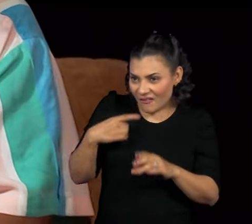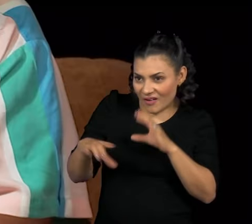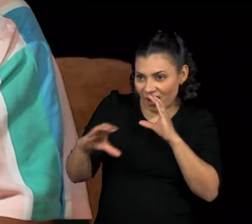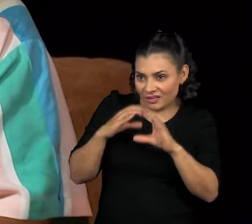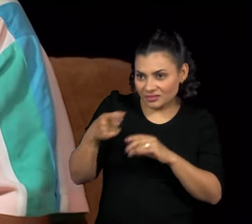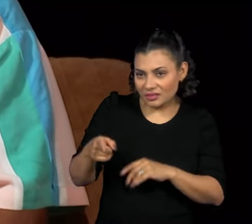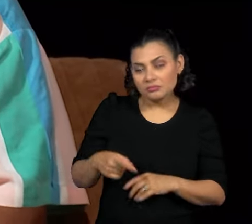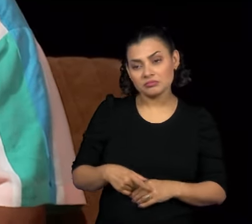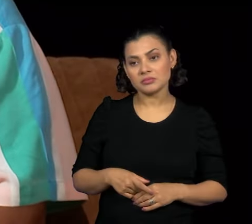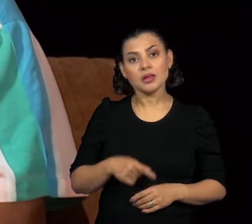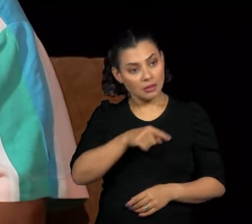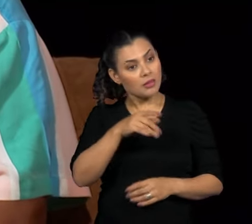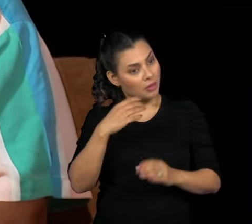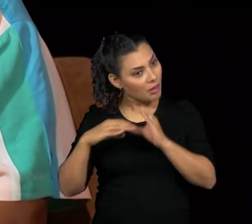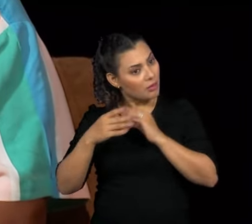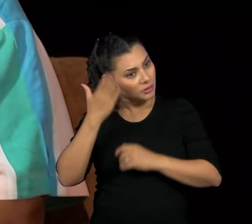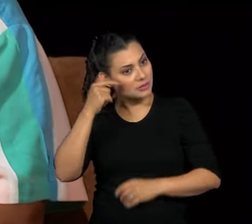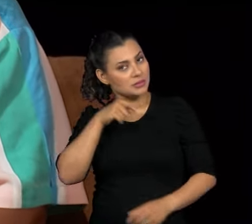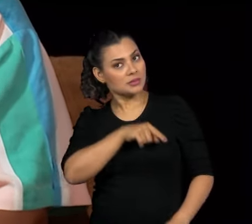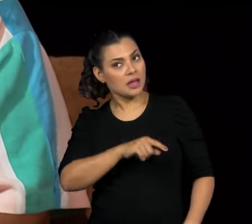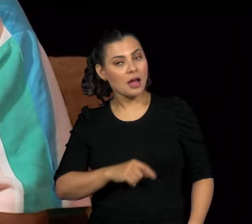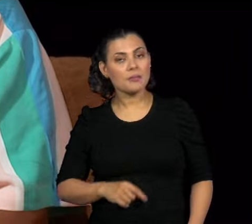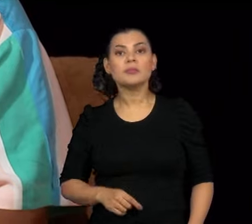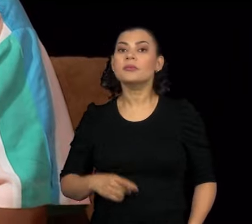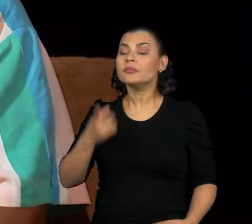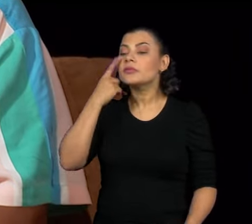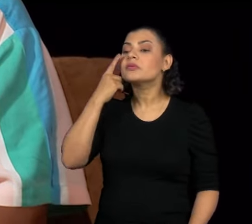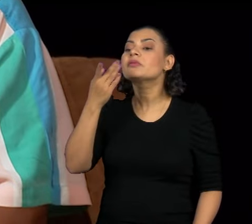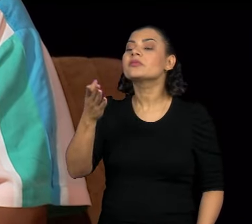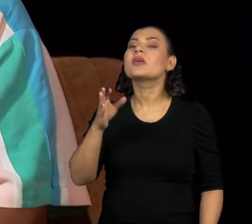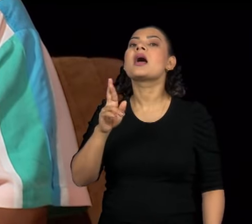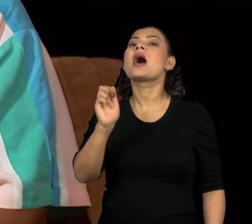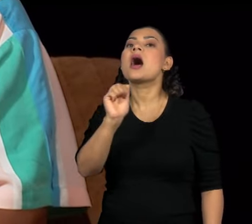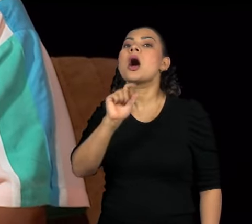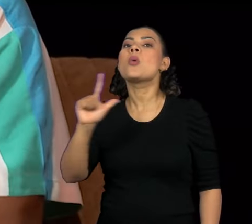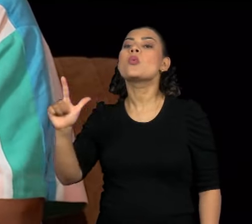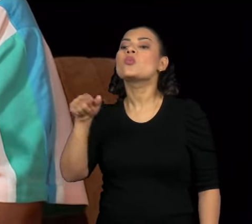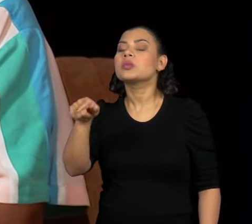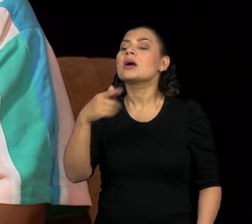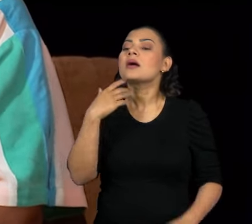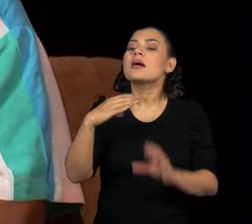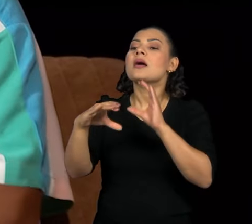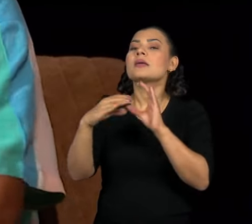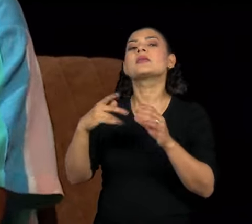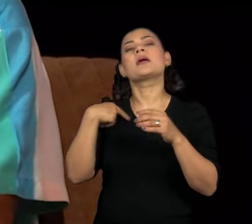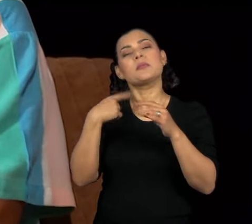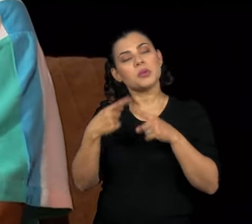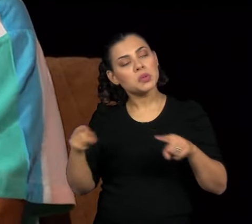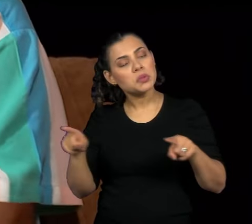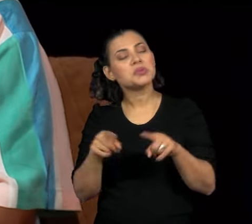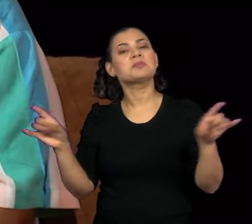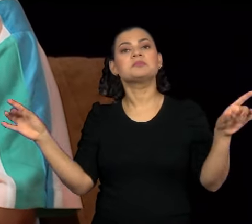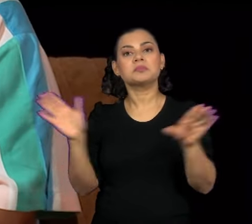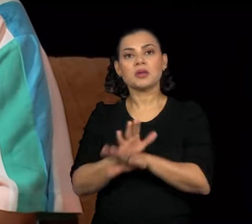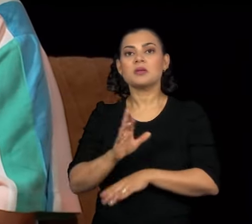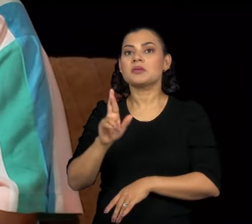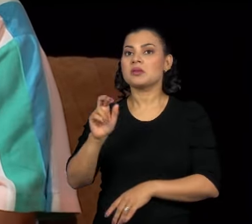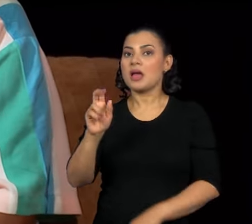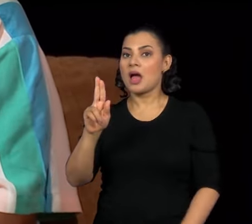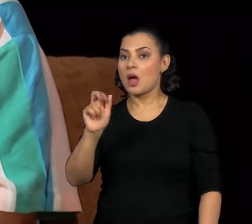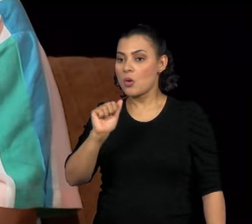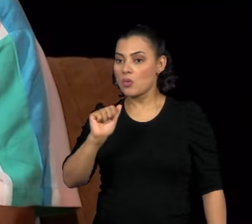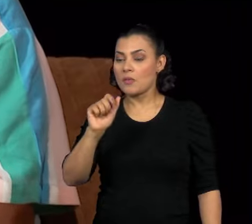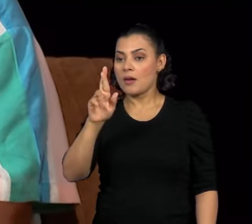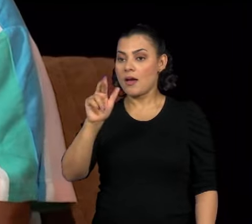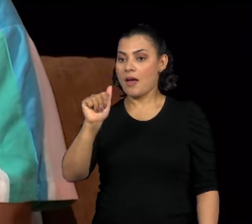canta, rapaz, ele canta. Aí eles, canta aquela de Raul Seixas, estava cantando. Aí eu cantei e tal, aí eles... Aí eles, canta aquela